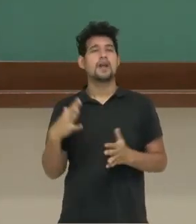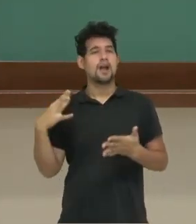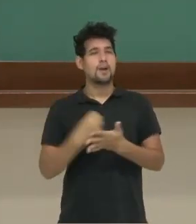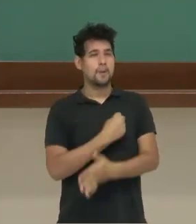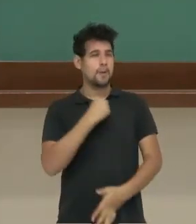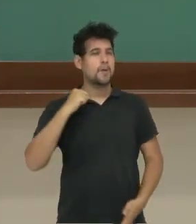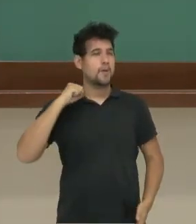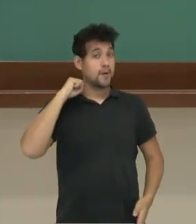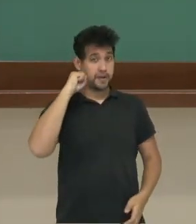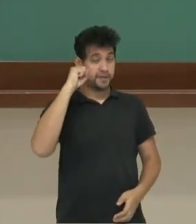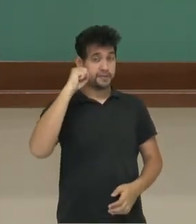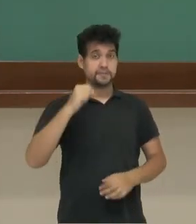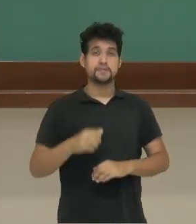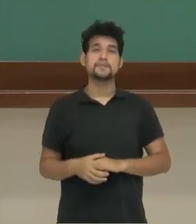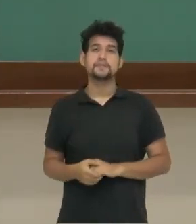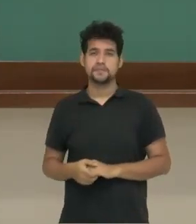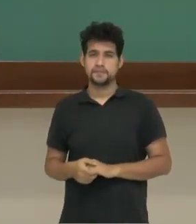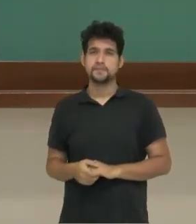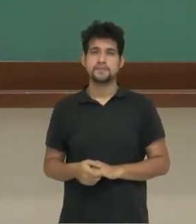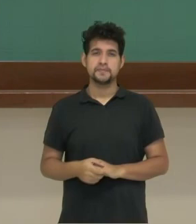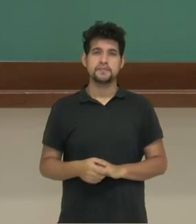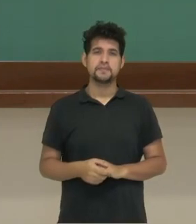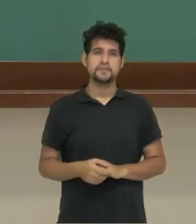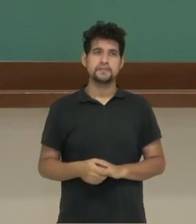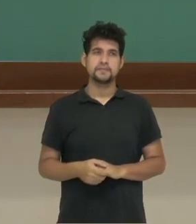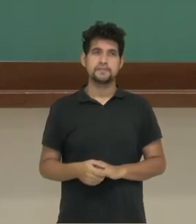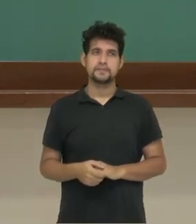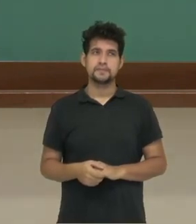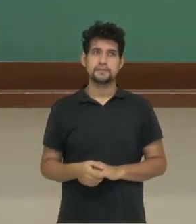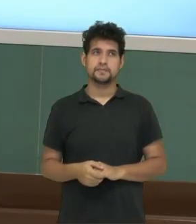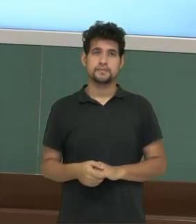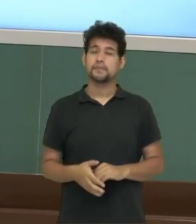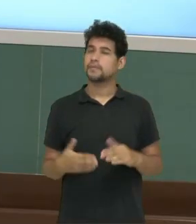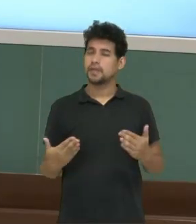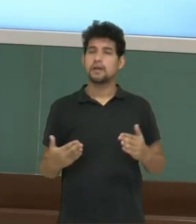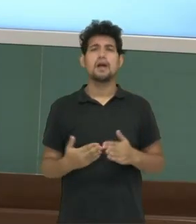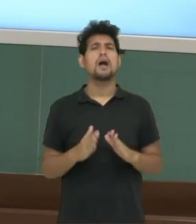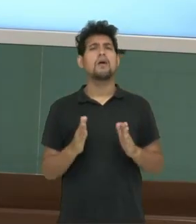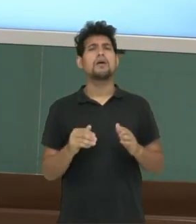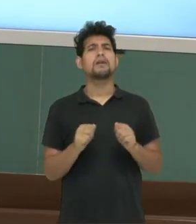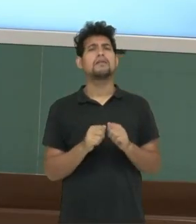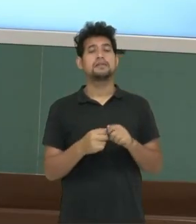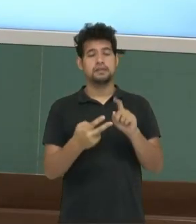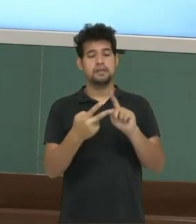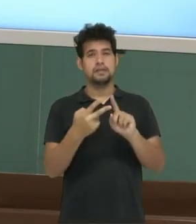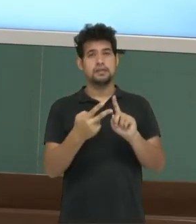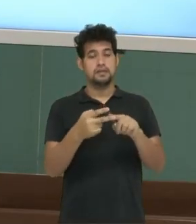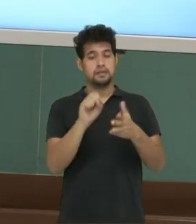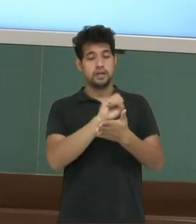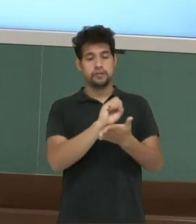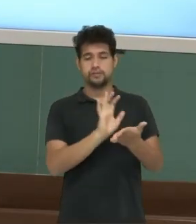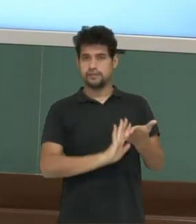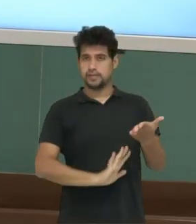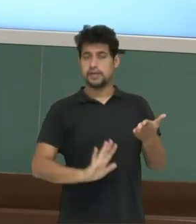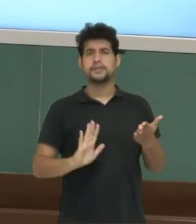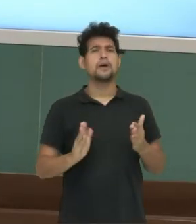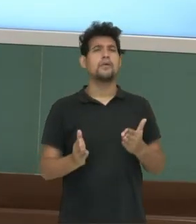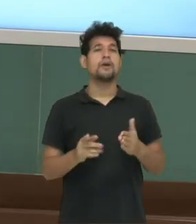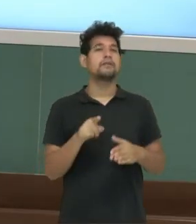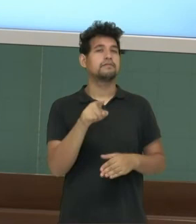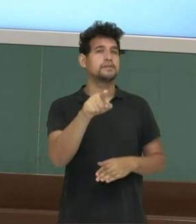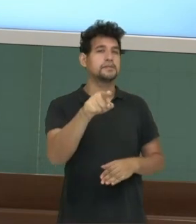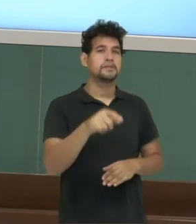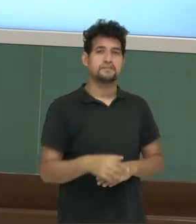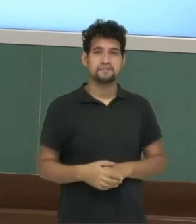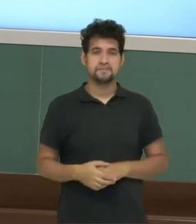que vence a competição, ok? Então, nossa segunda atividade de hoje. Agora é a sua